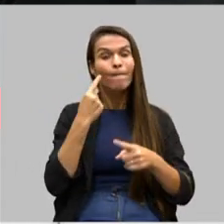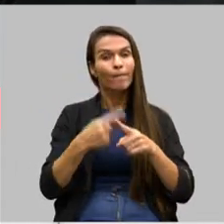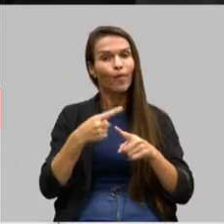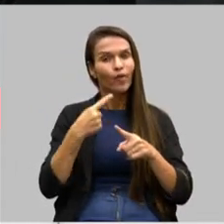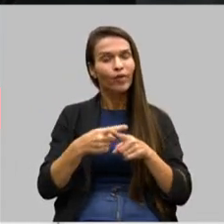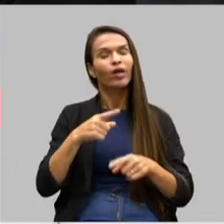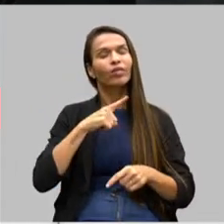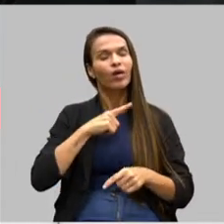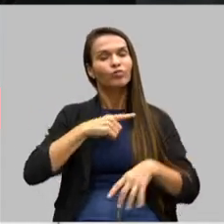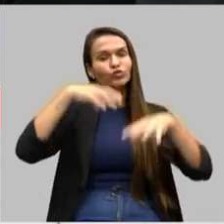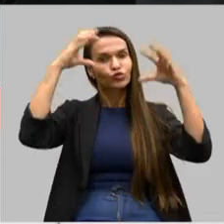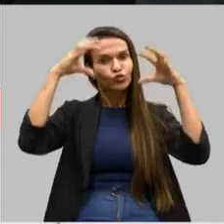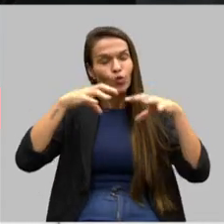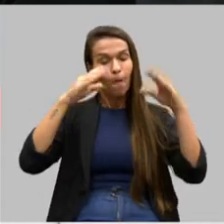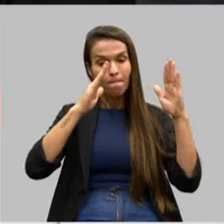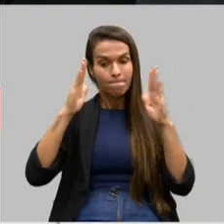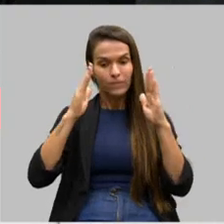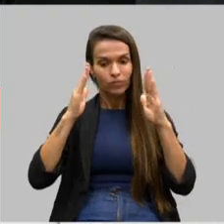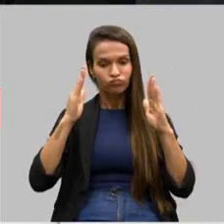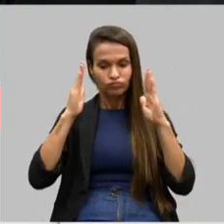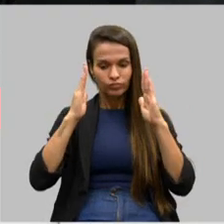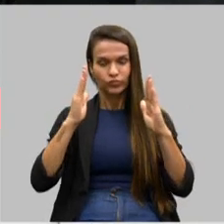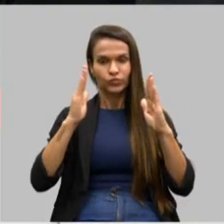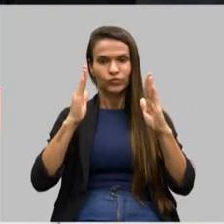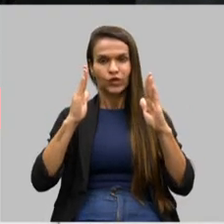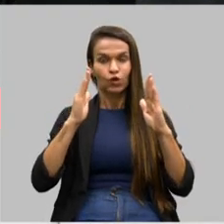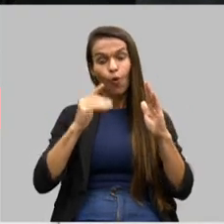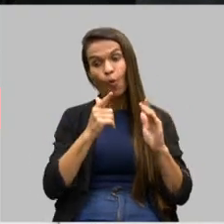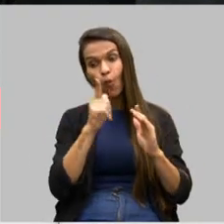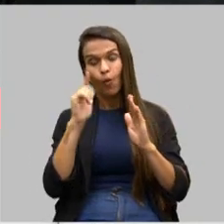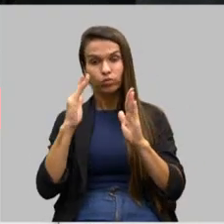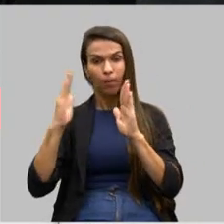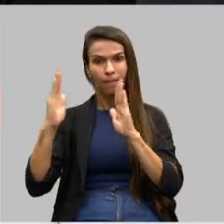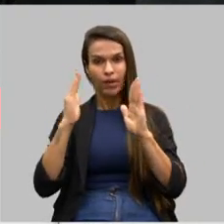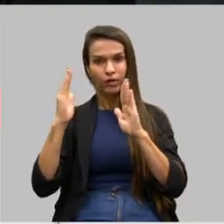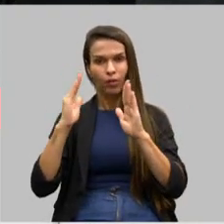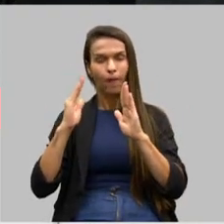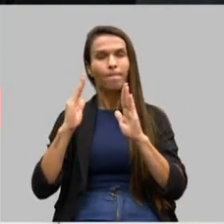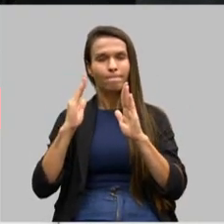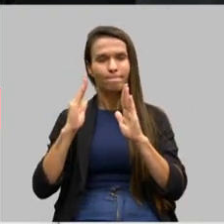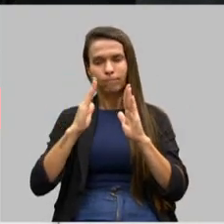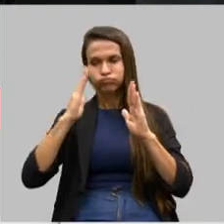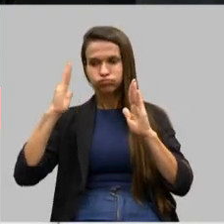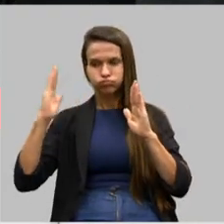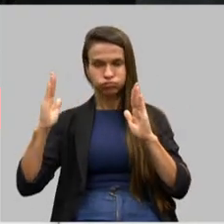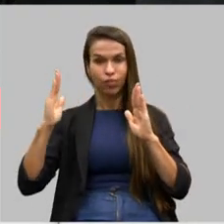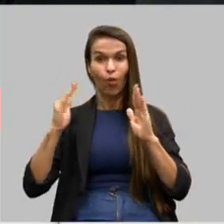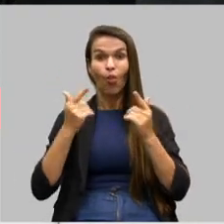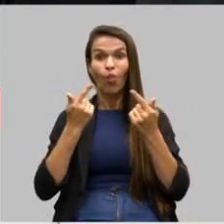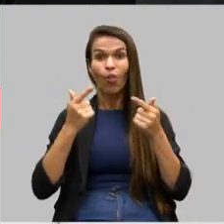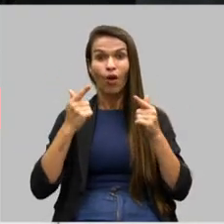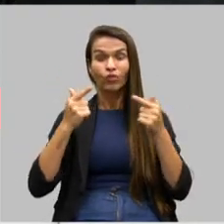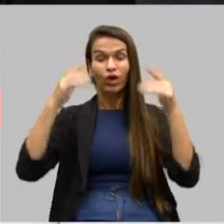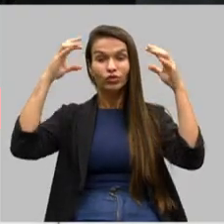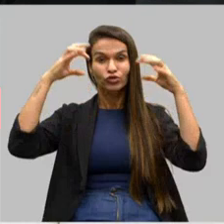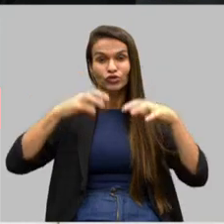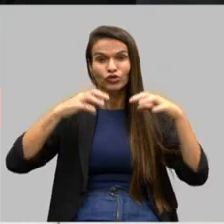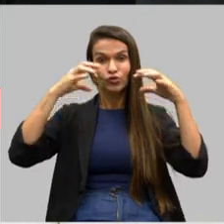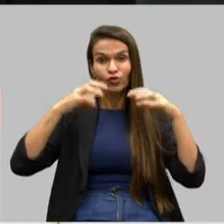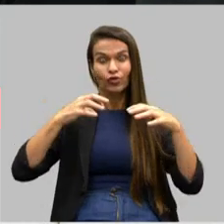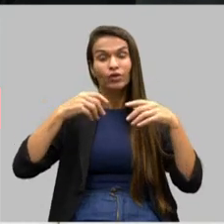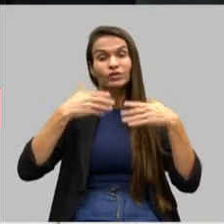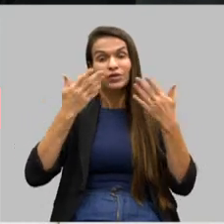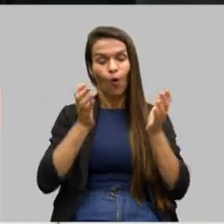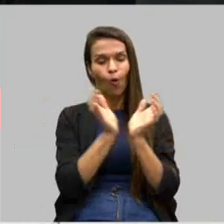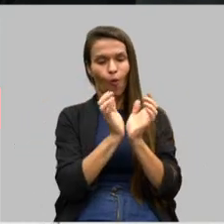chuva por um período de tempo, e um outro período de tempo bem maior, a gente não tem chuva. Então, os